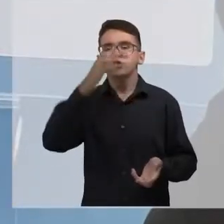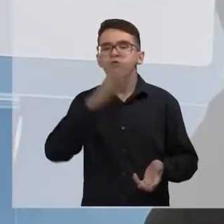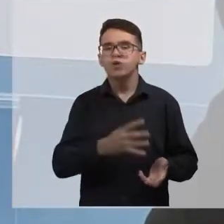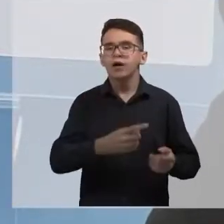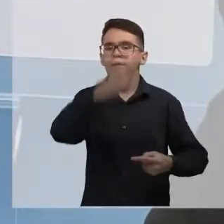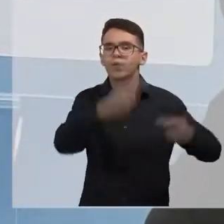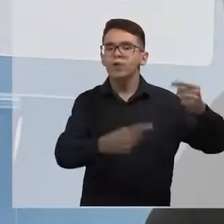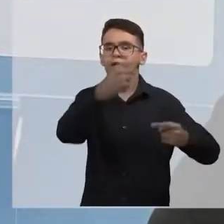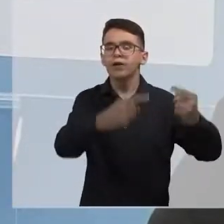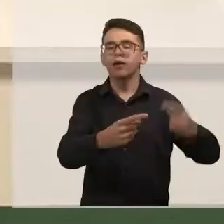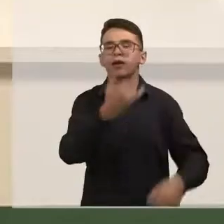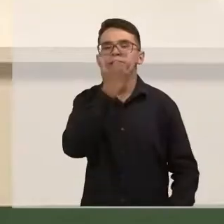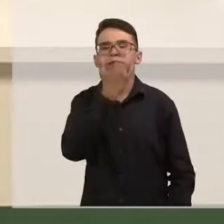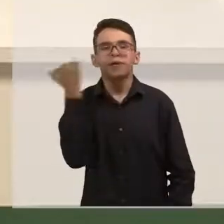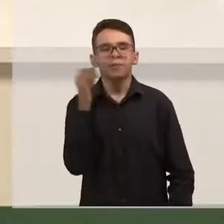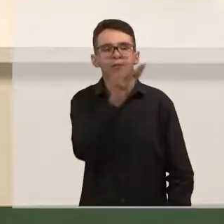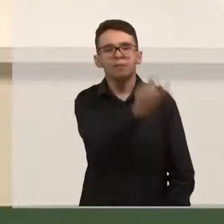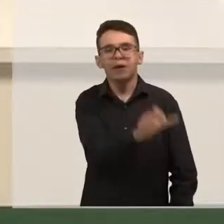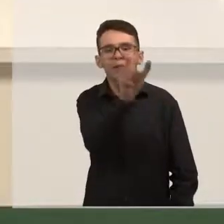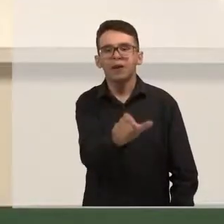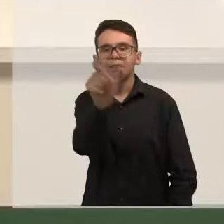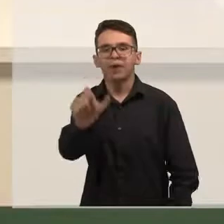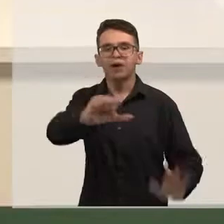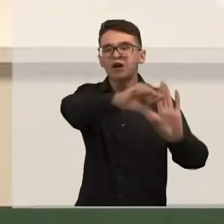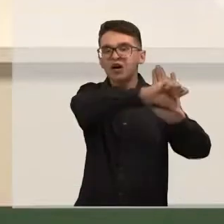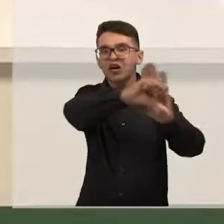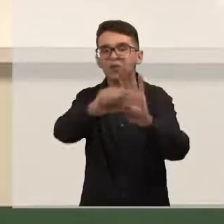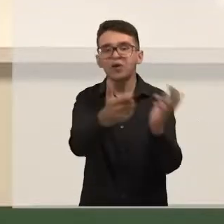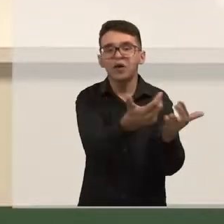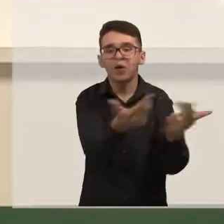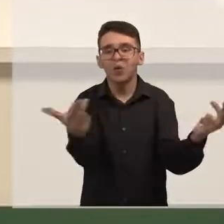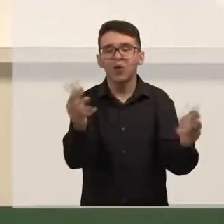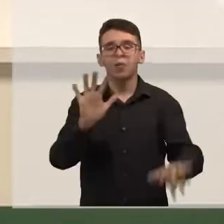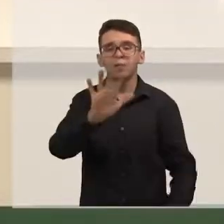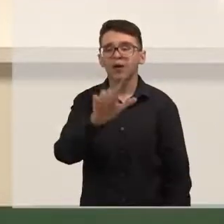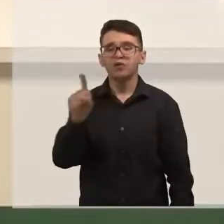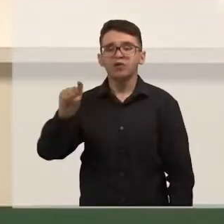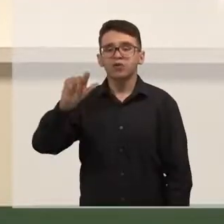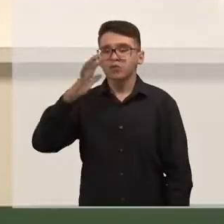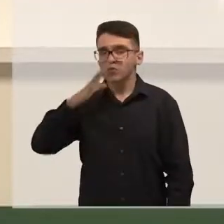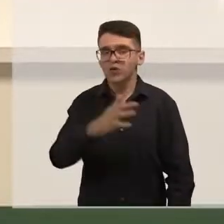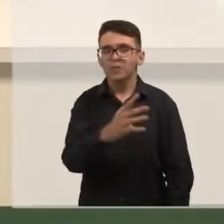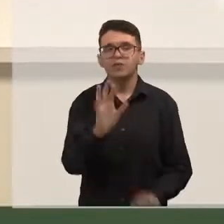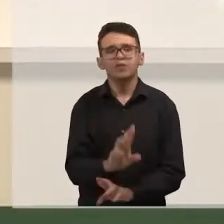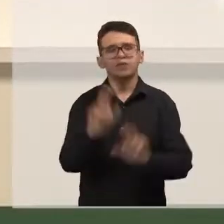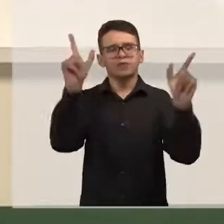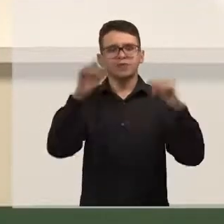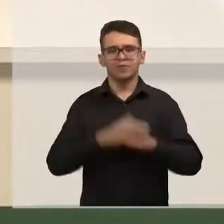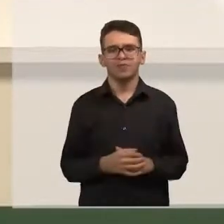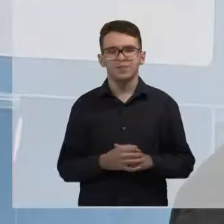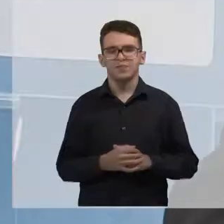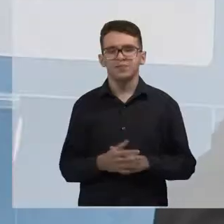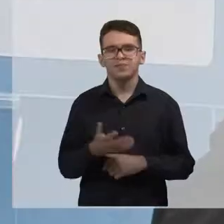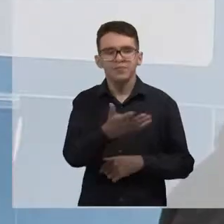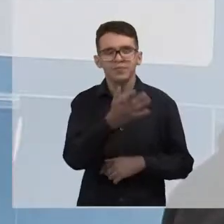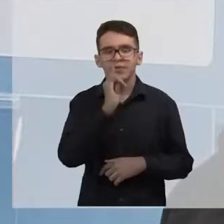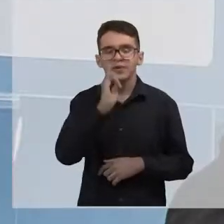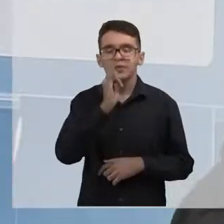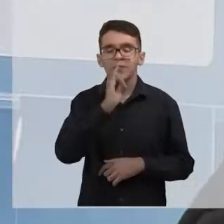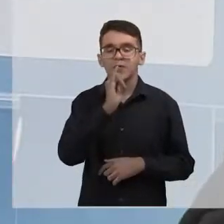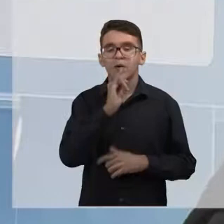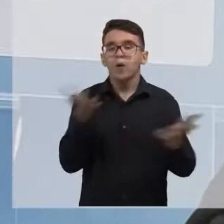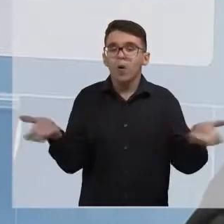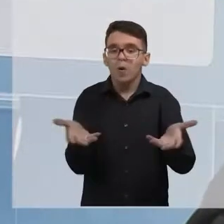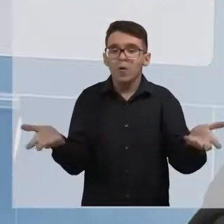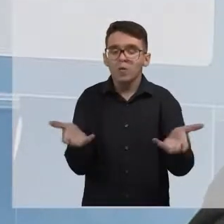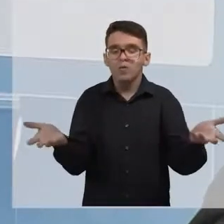de cada um. Se é assim? Concordo com você. É assim? Concordo com você. Por exemplo, vou te dar um exemplo para vocês aqui. Existiu hoje, todo mundo está